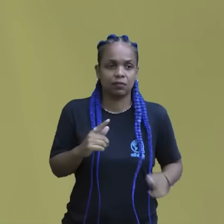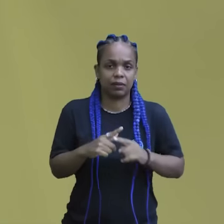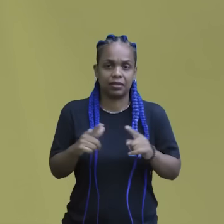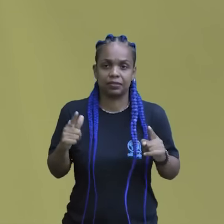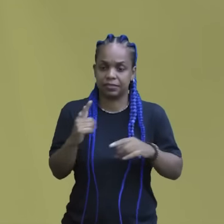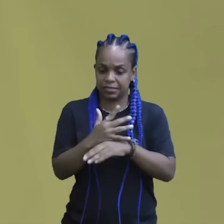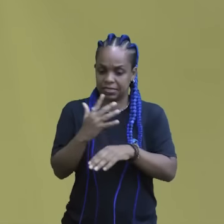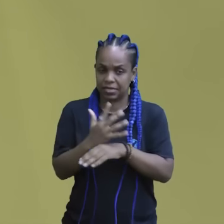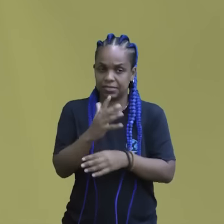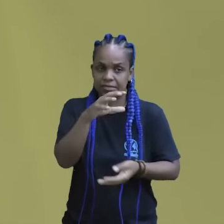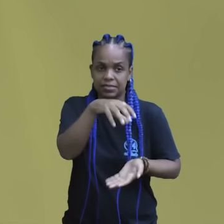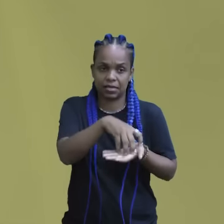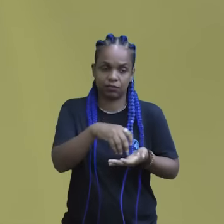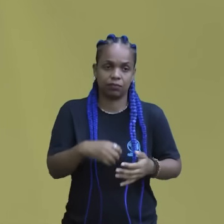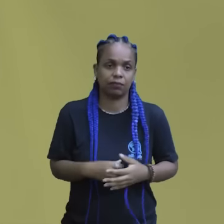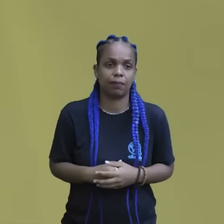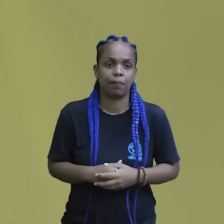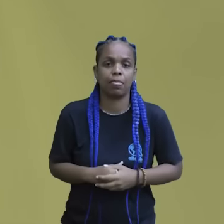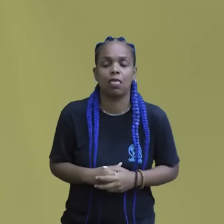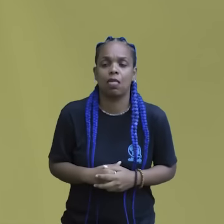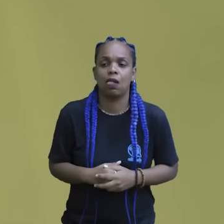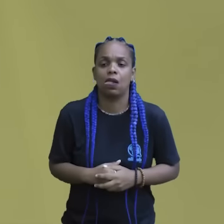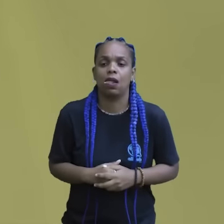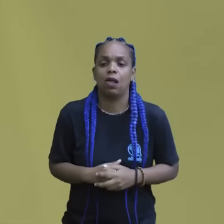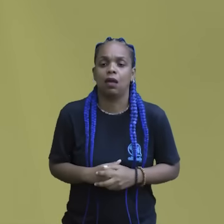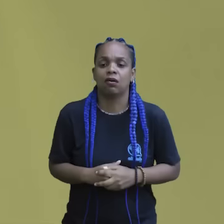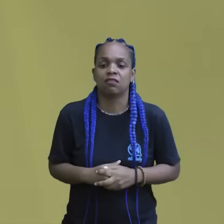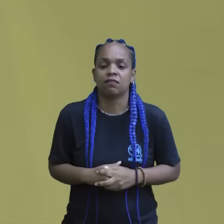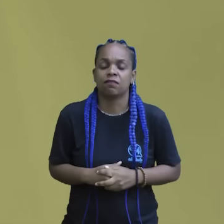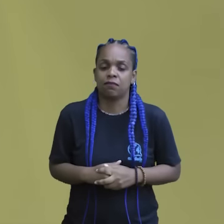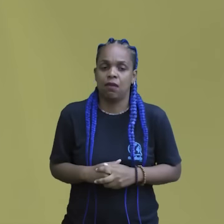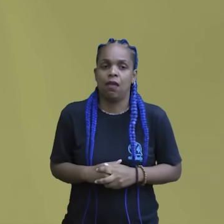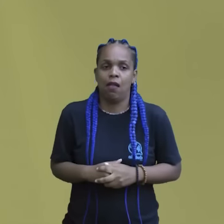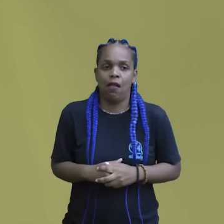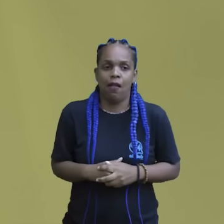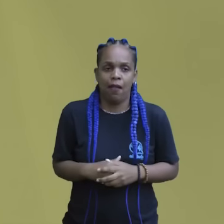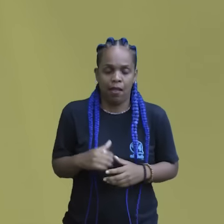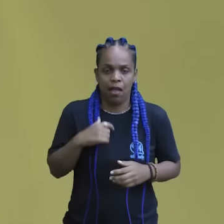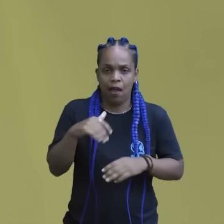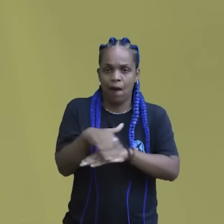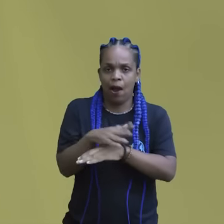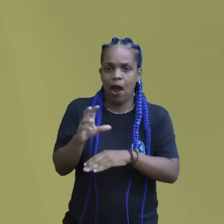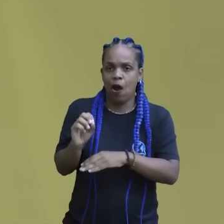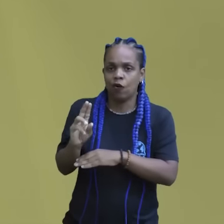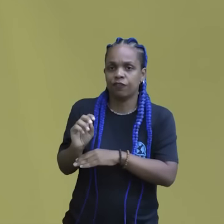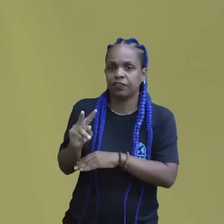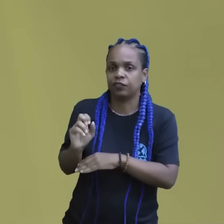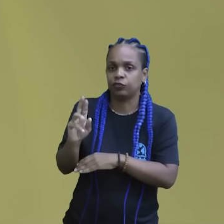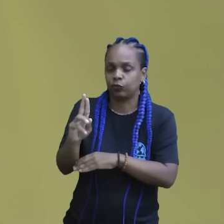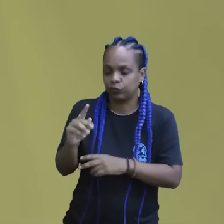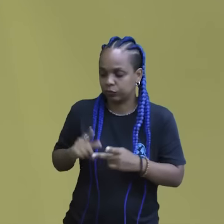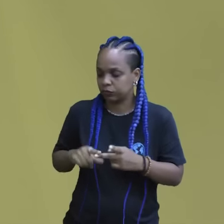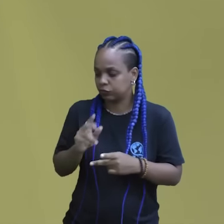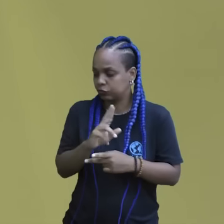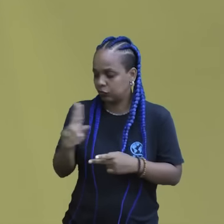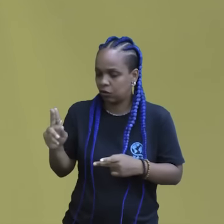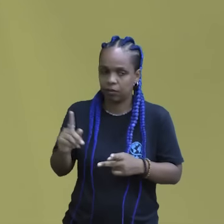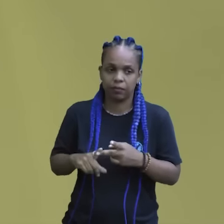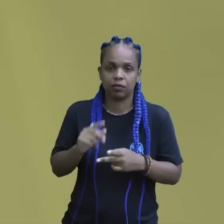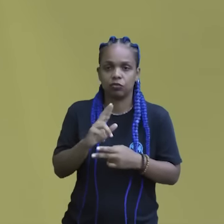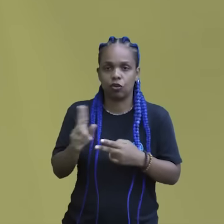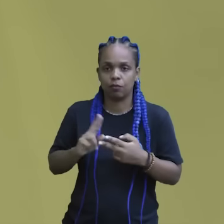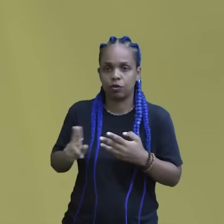Ouvidor, com os nomes, o Mata-Cavalo, né? Chega a ter, em Esaú e Jacó, a